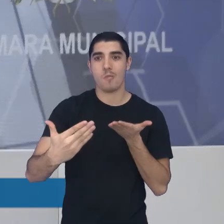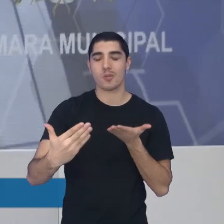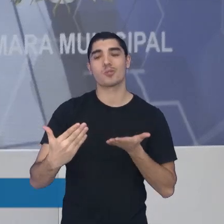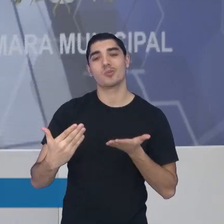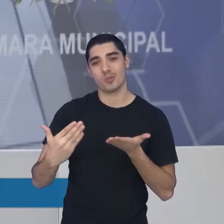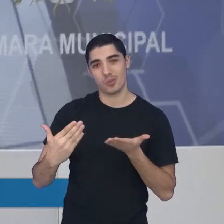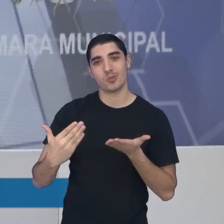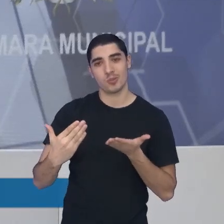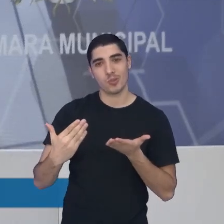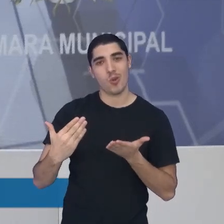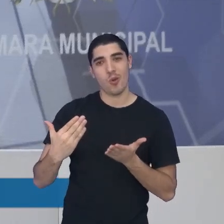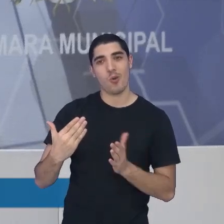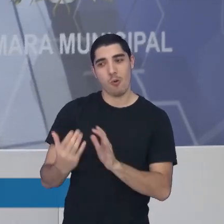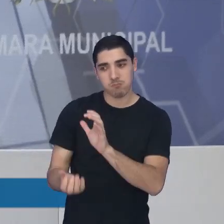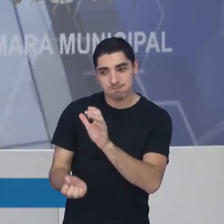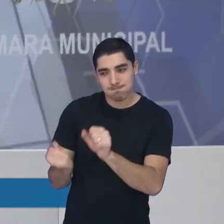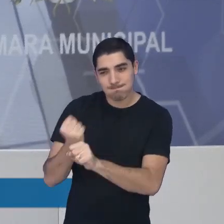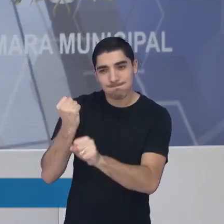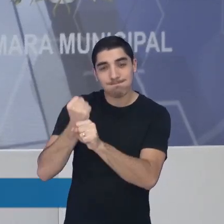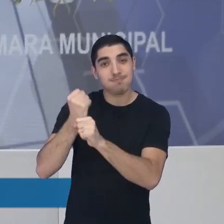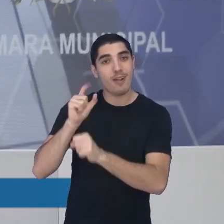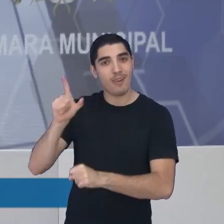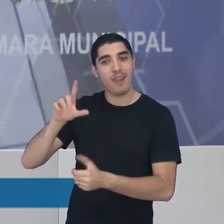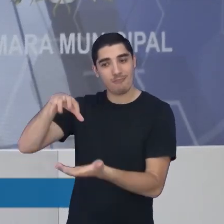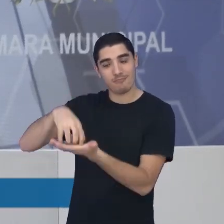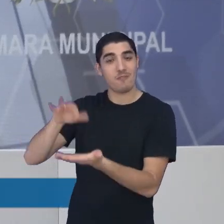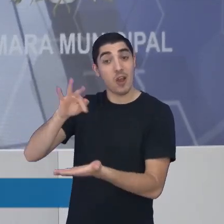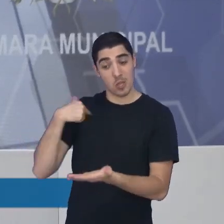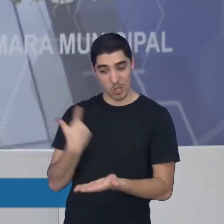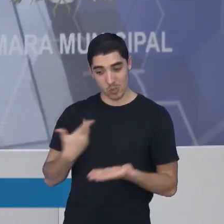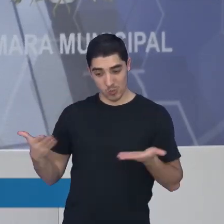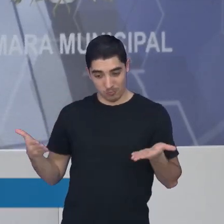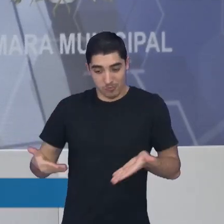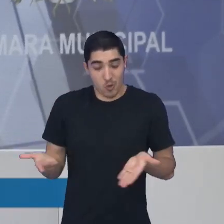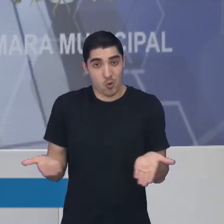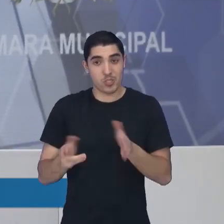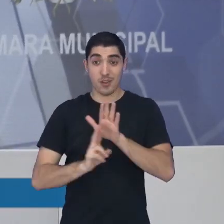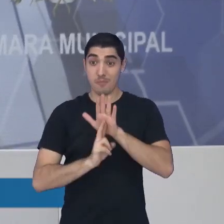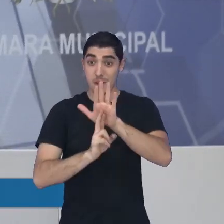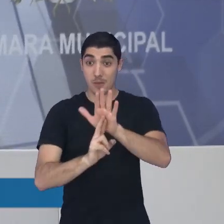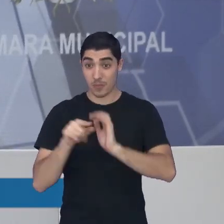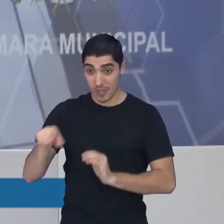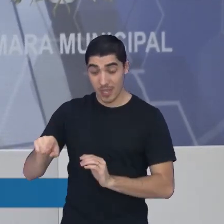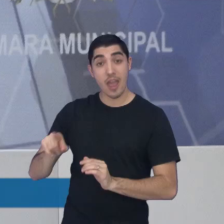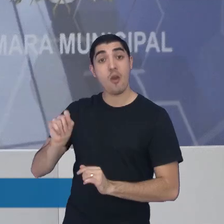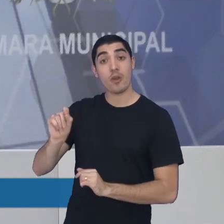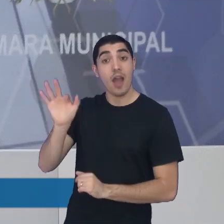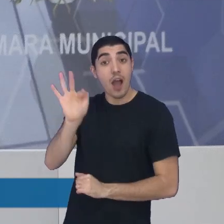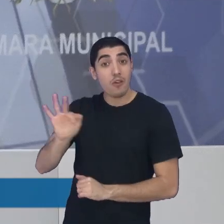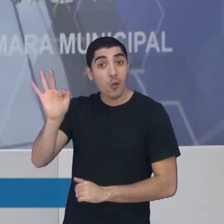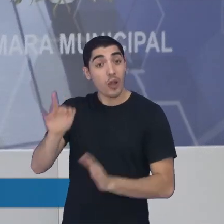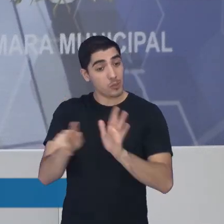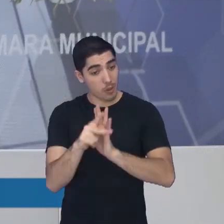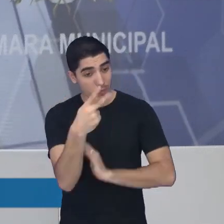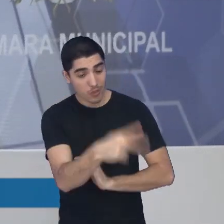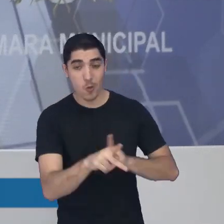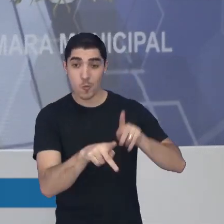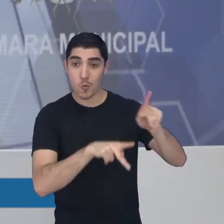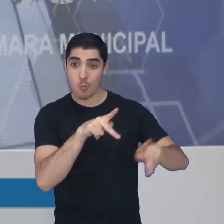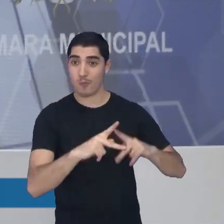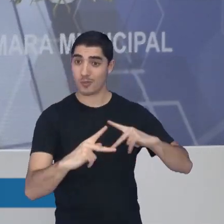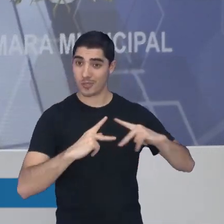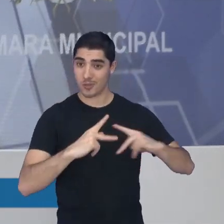universidade, que estamos aqui hoje, representando. Por que não a Universidade do Povo de São José dos Campos? Isso